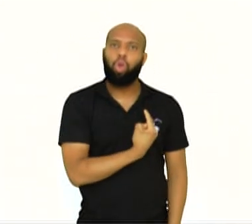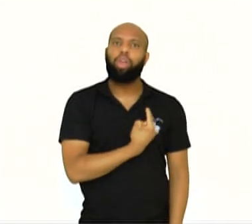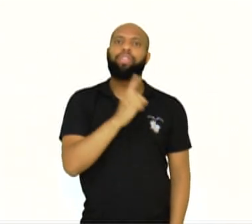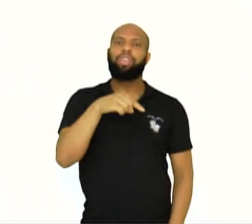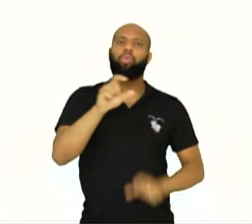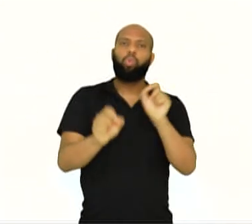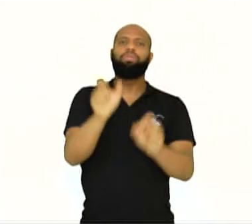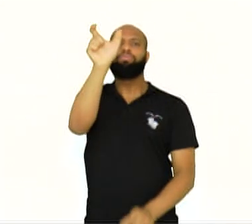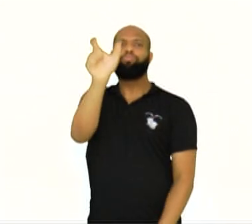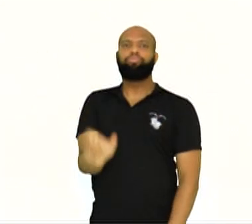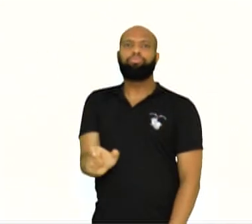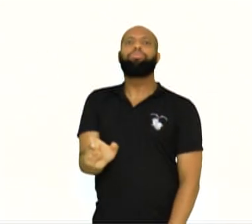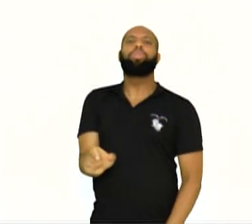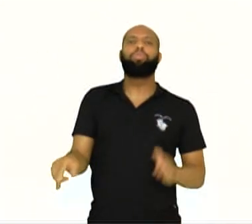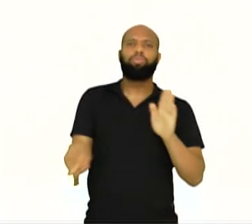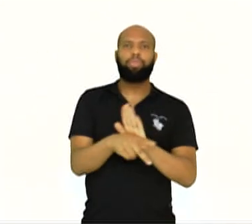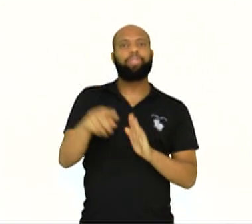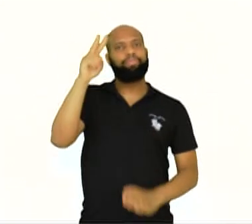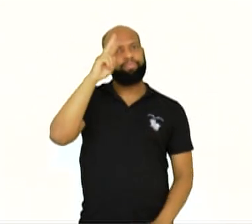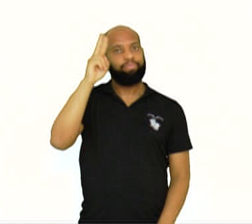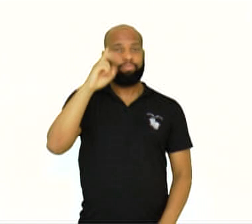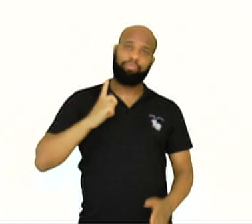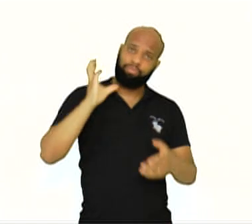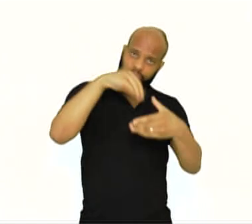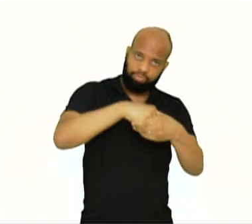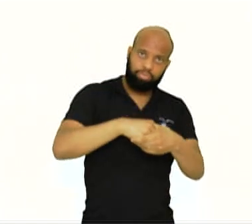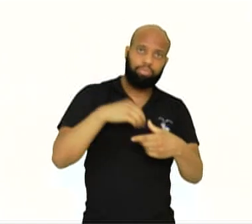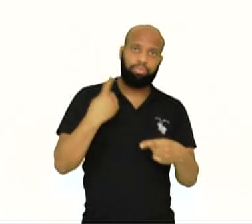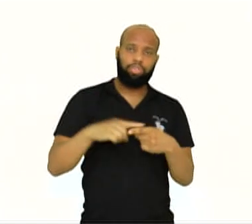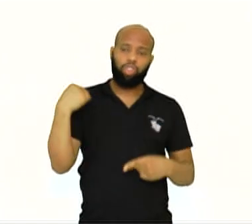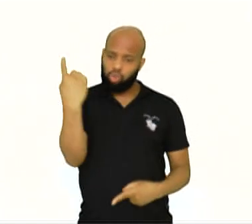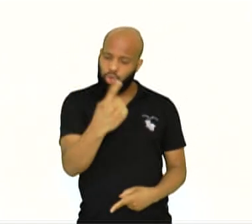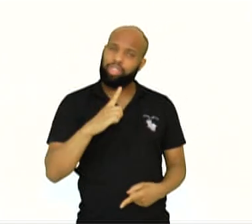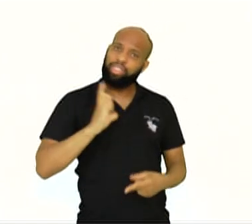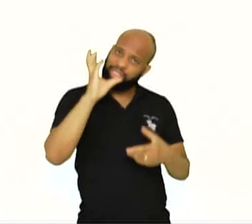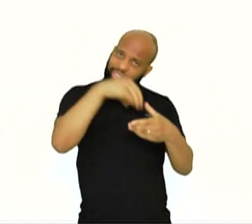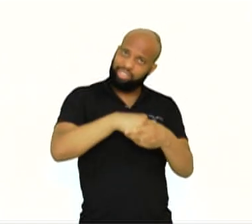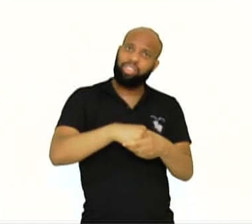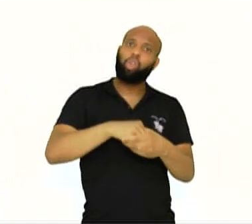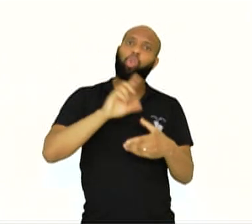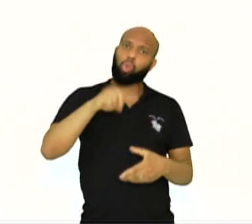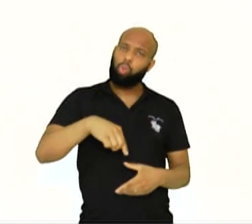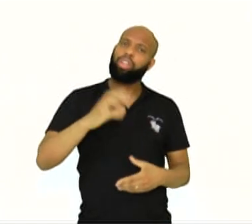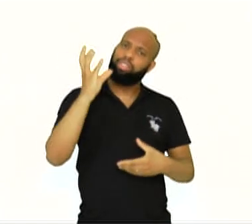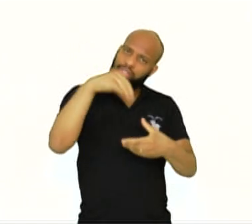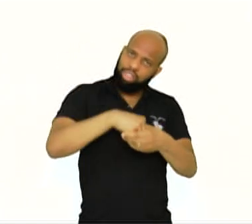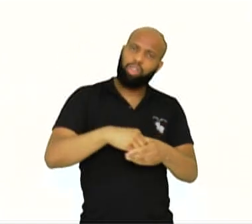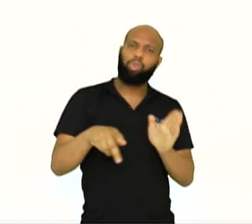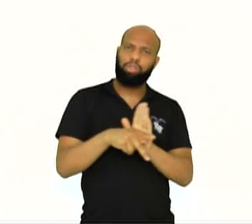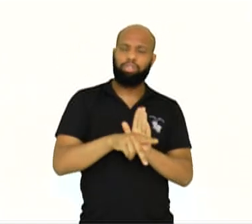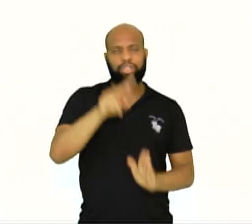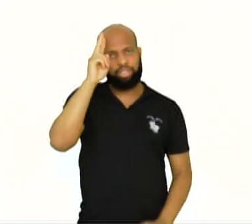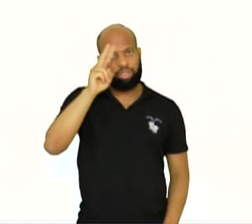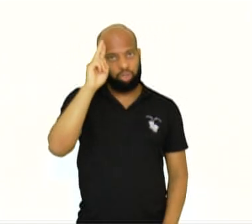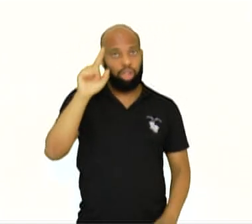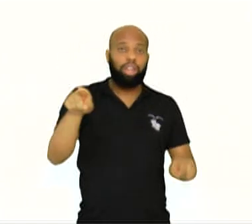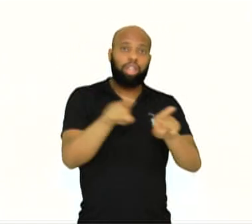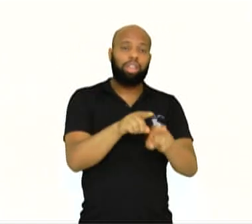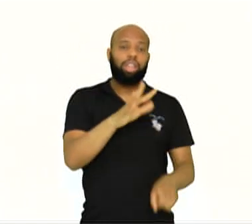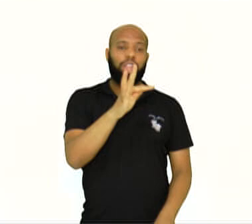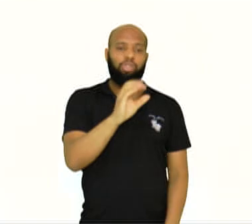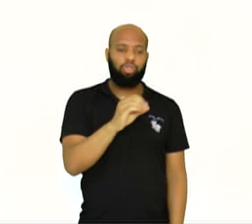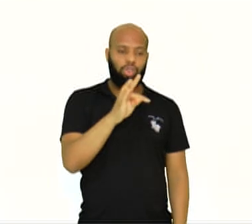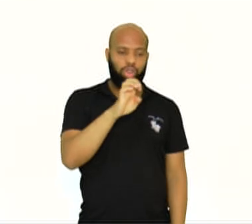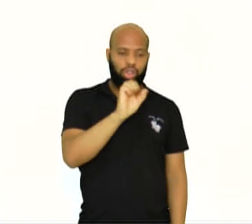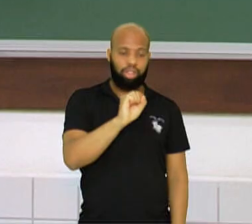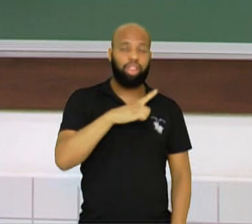os sujeitos históricos, né? Nós somos agentes ativos na história. E as fontes históricas, elas vão